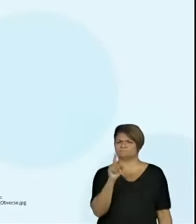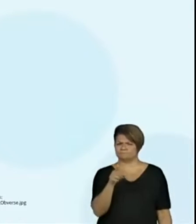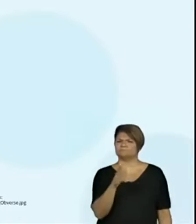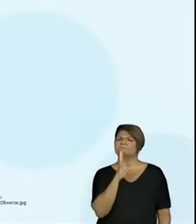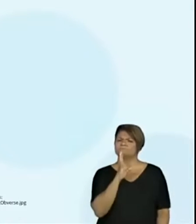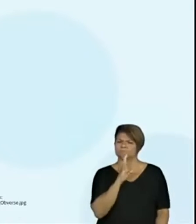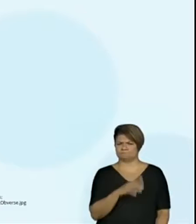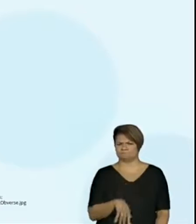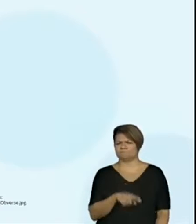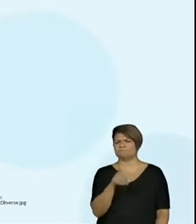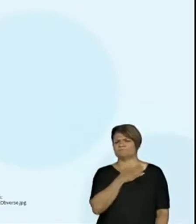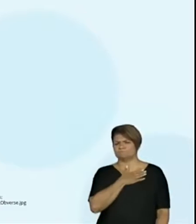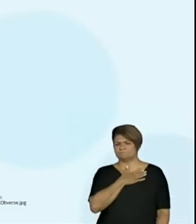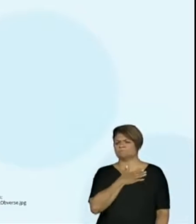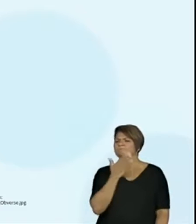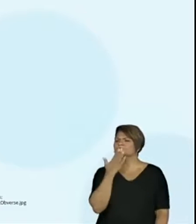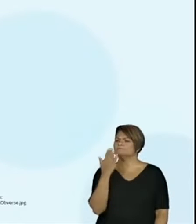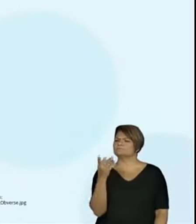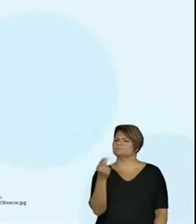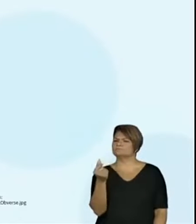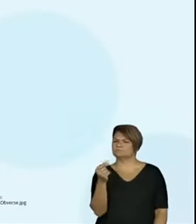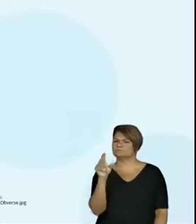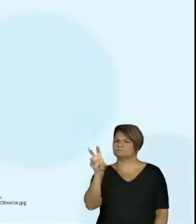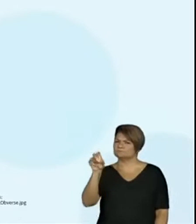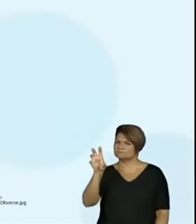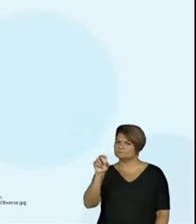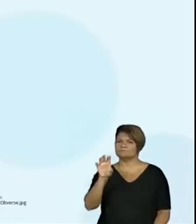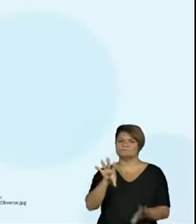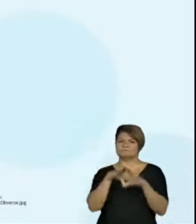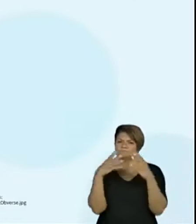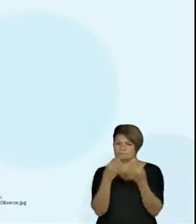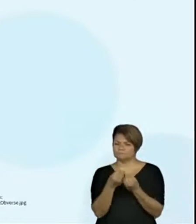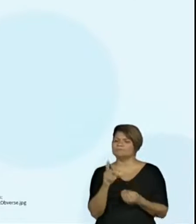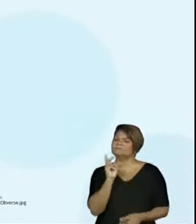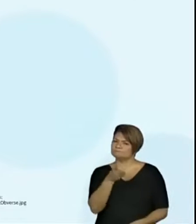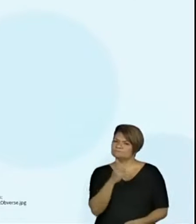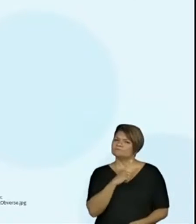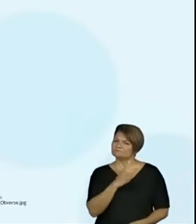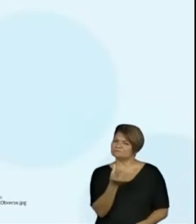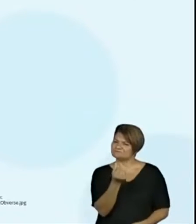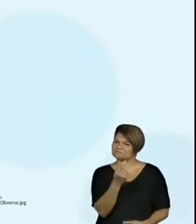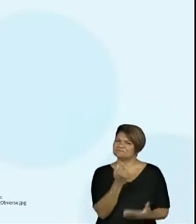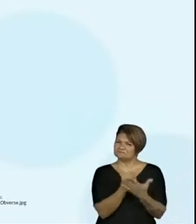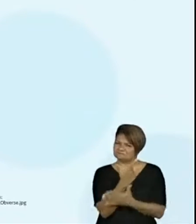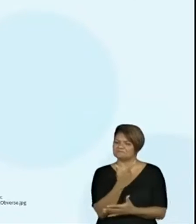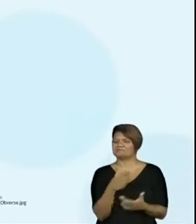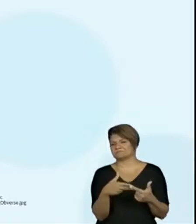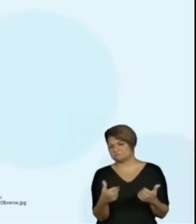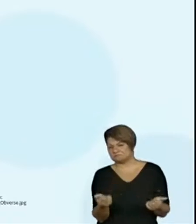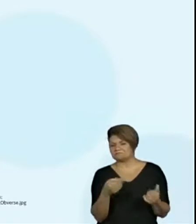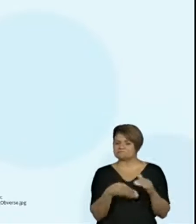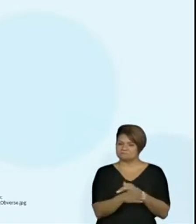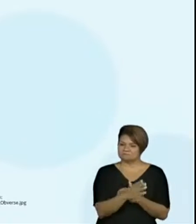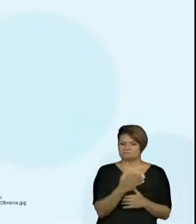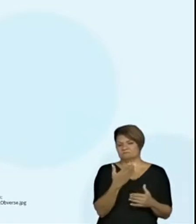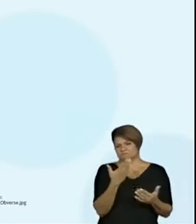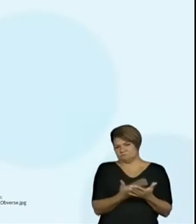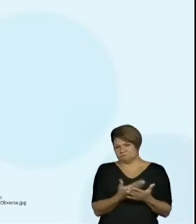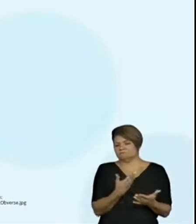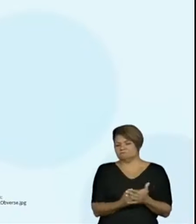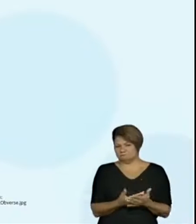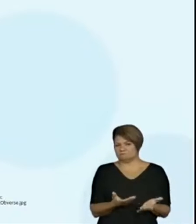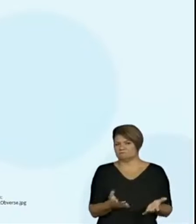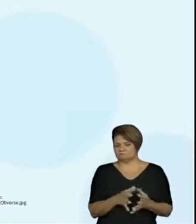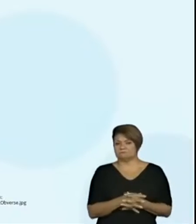pedir dinheiro para o avô, para a família, e sempre tem lá um dinheirinho para comprar alguma coisa na escola, quando a gente vai para a escola, né, professora?